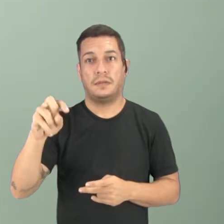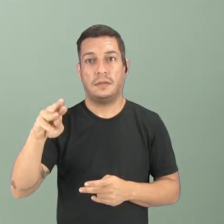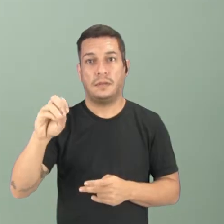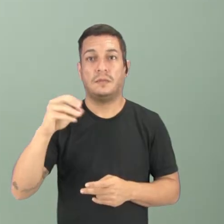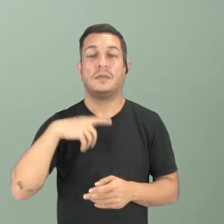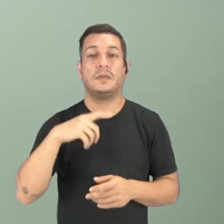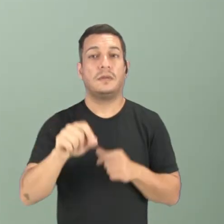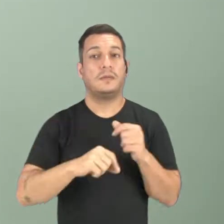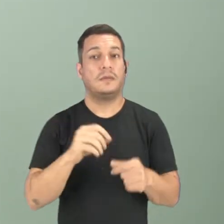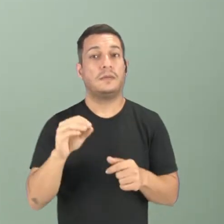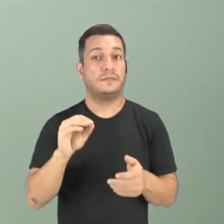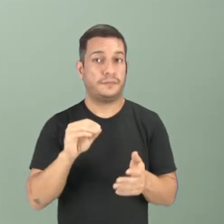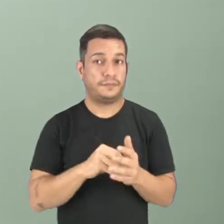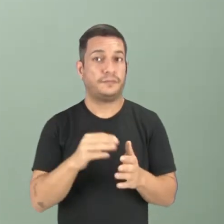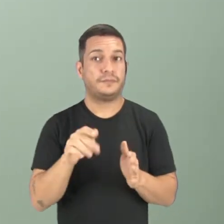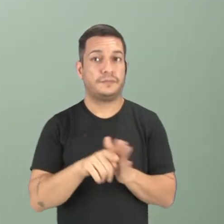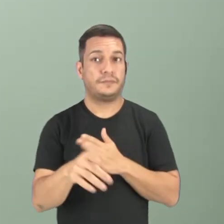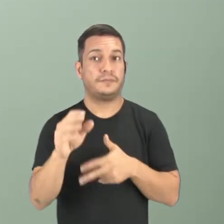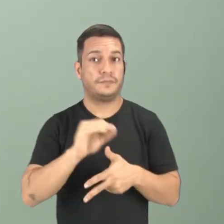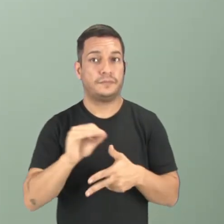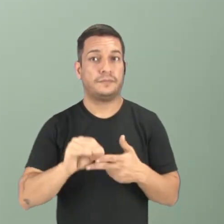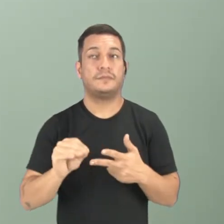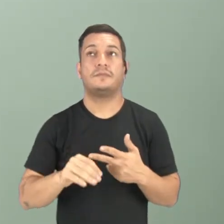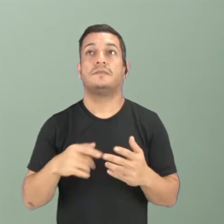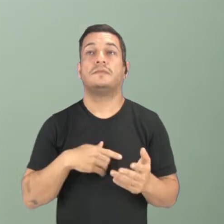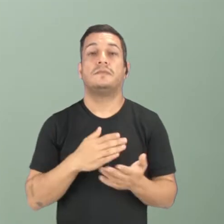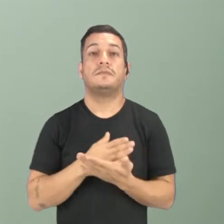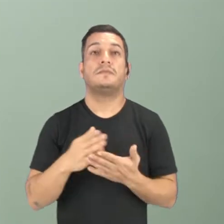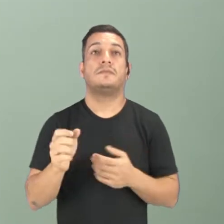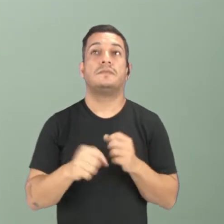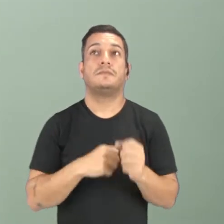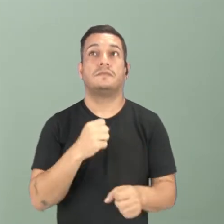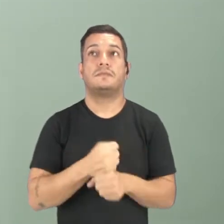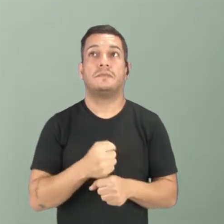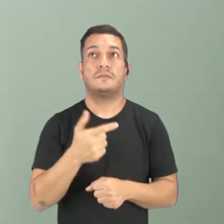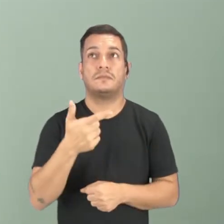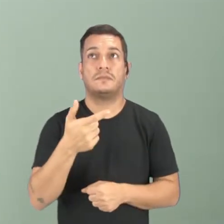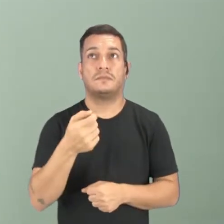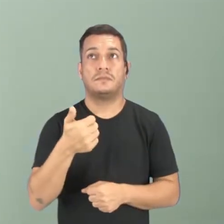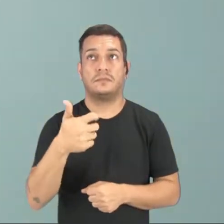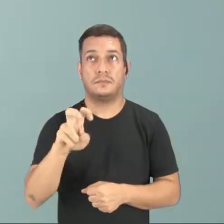Enem. Vamos começar com uma questão de